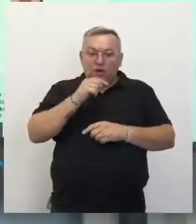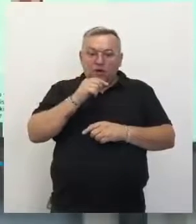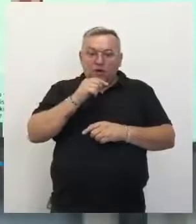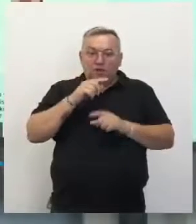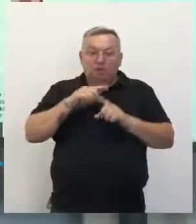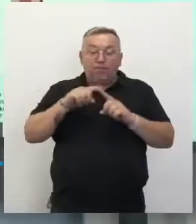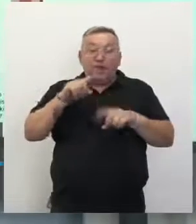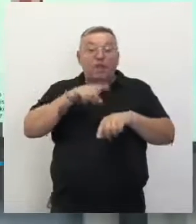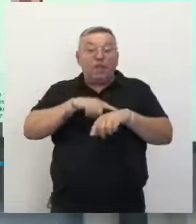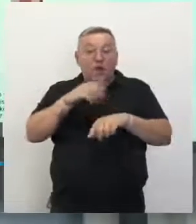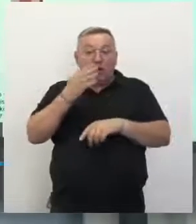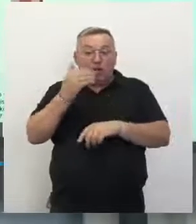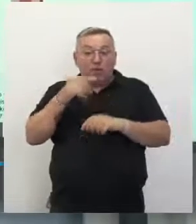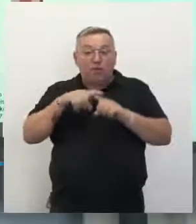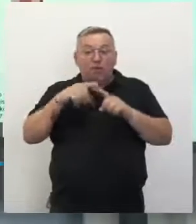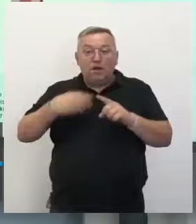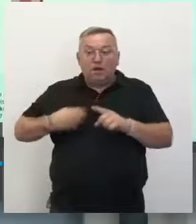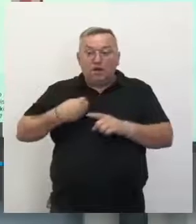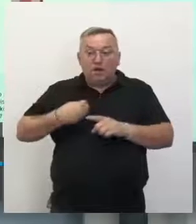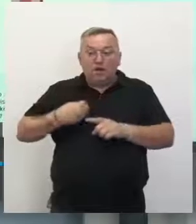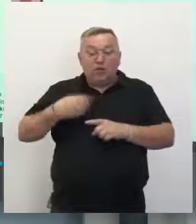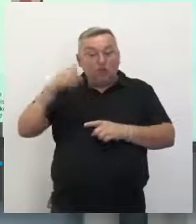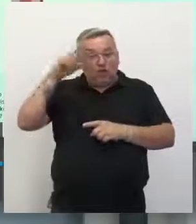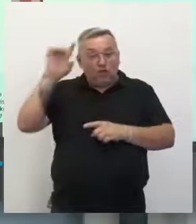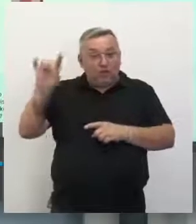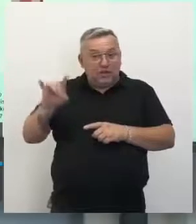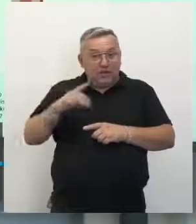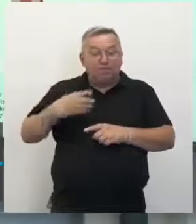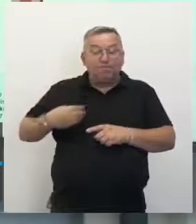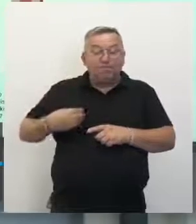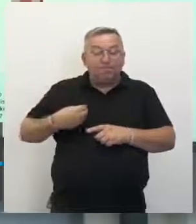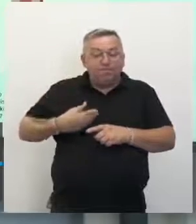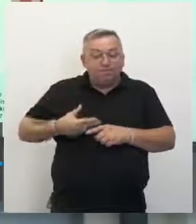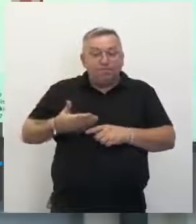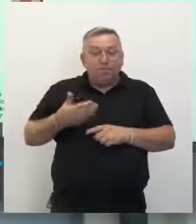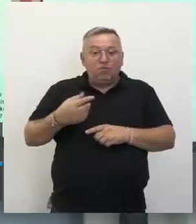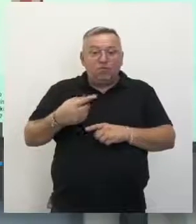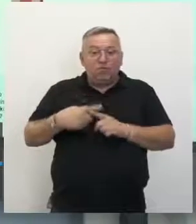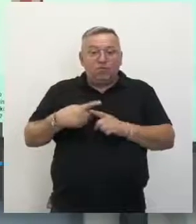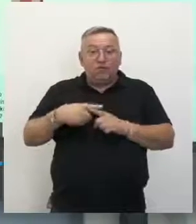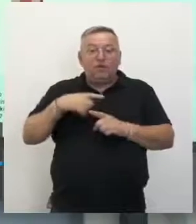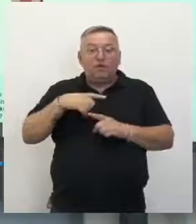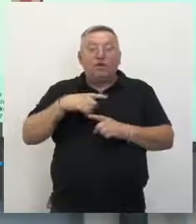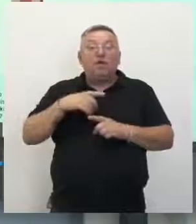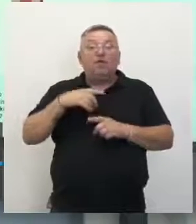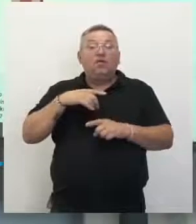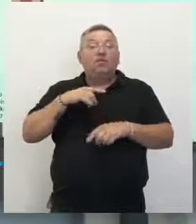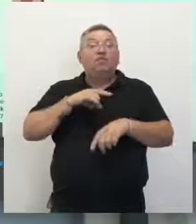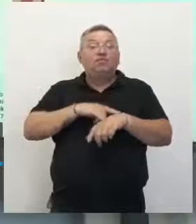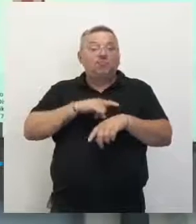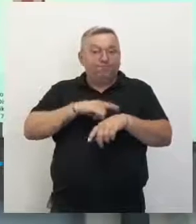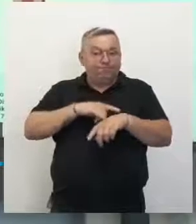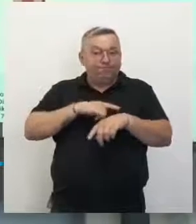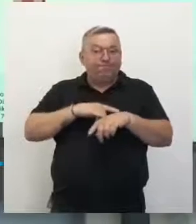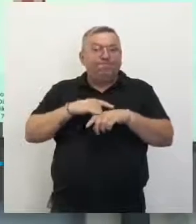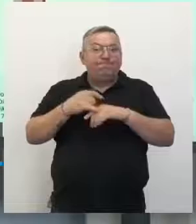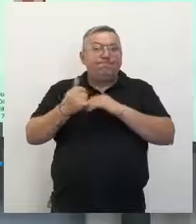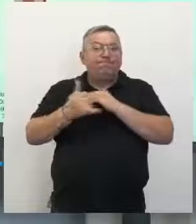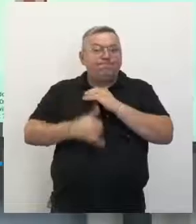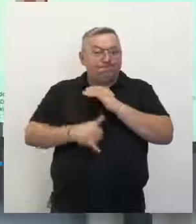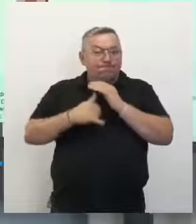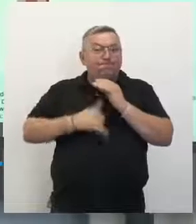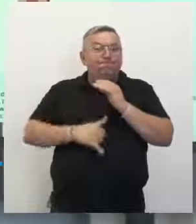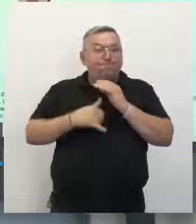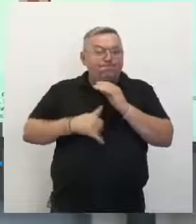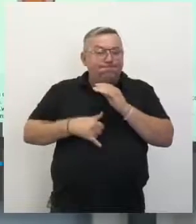durante a refeição, mas ao longo da vida, ao longo do dia. Por quê? Porque senão eu vou sofrer lá no banheiro, as fezes ficam muito ressecadas,